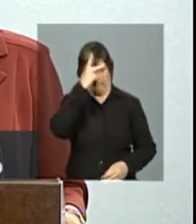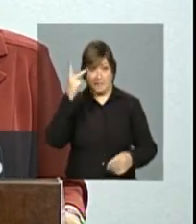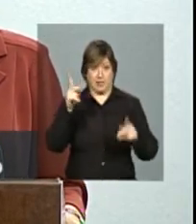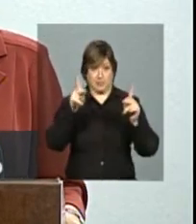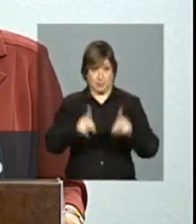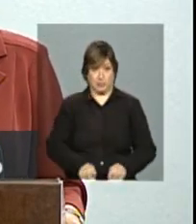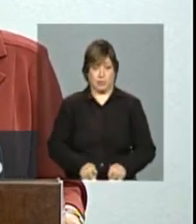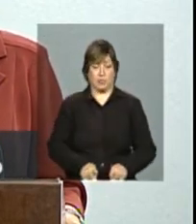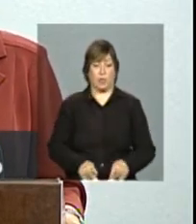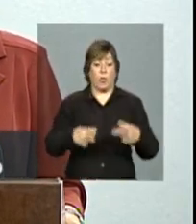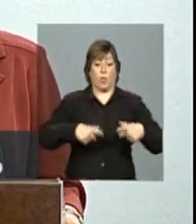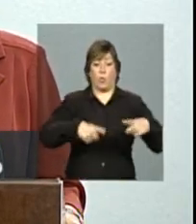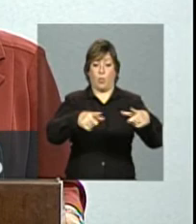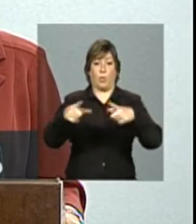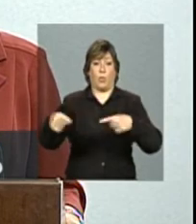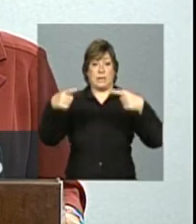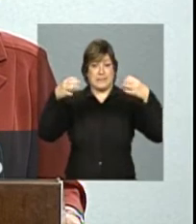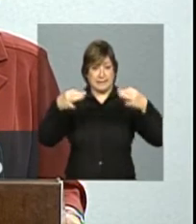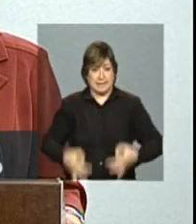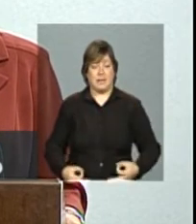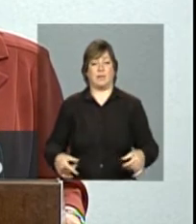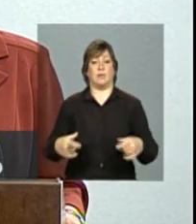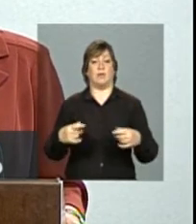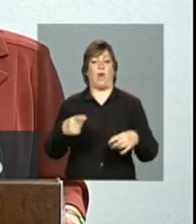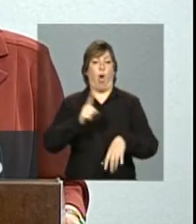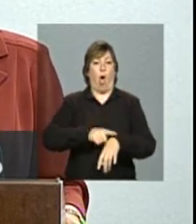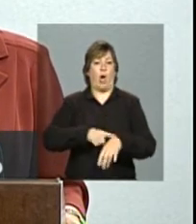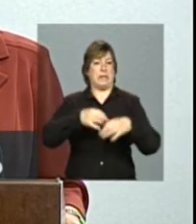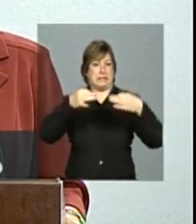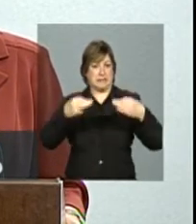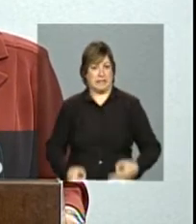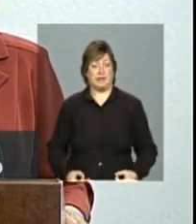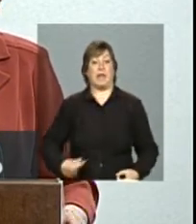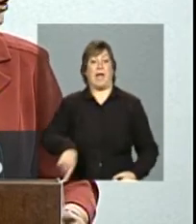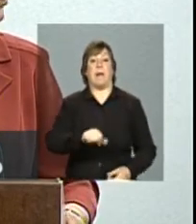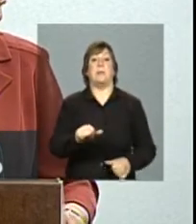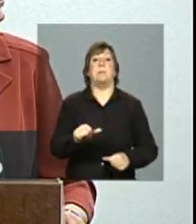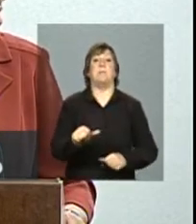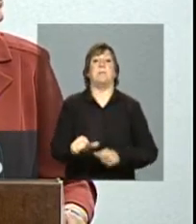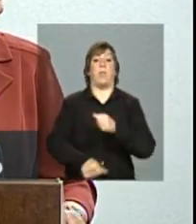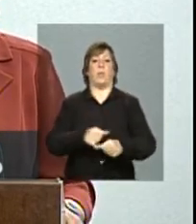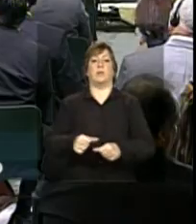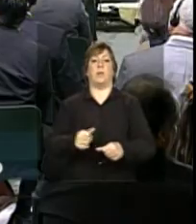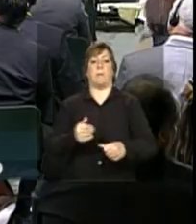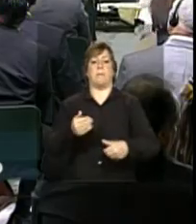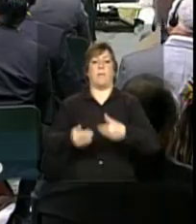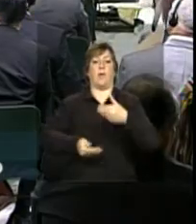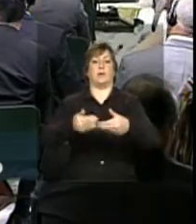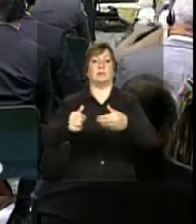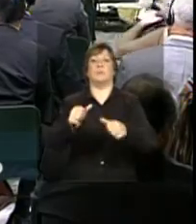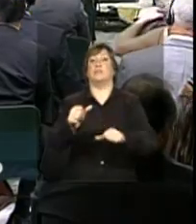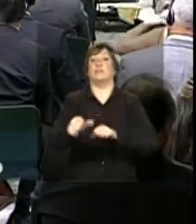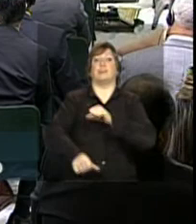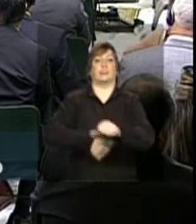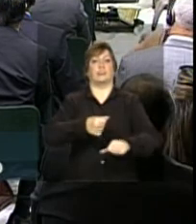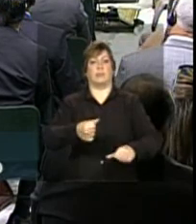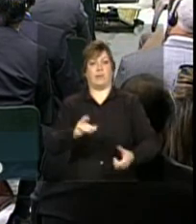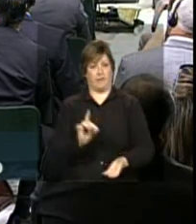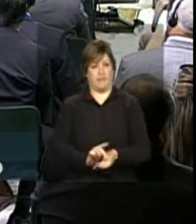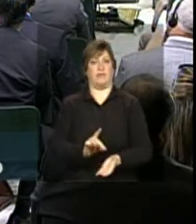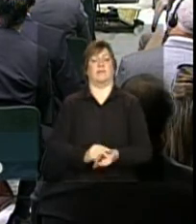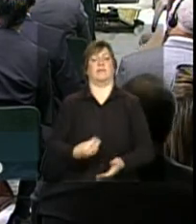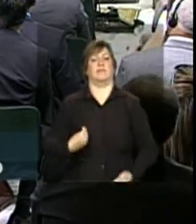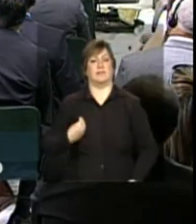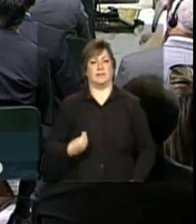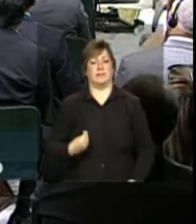nos lugares certos e na hora certa elas mudam os processos e transformam a realidade e